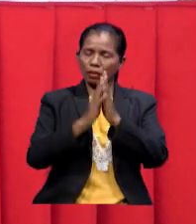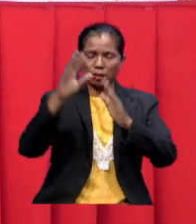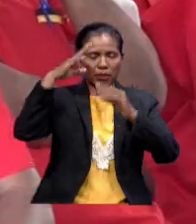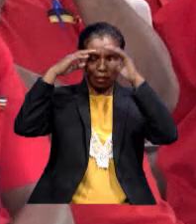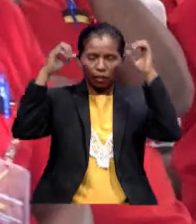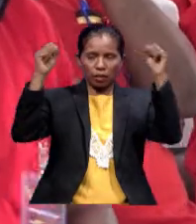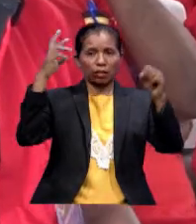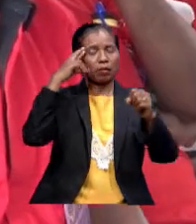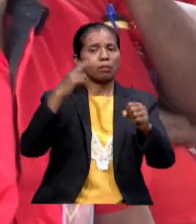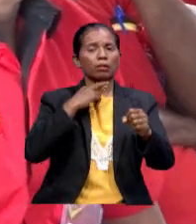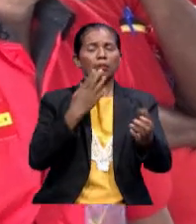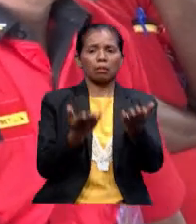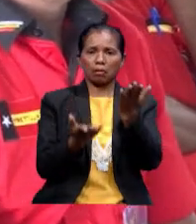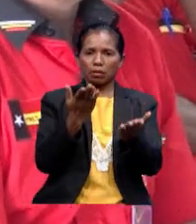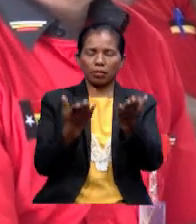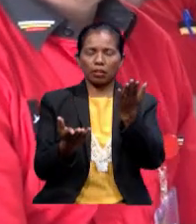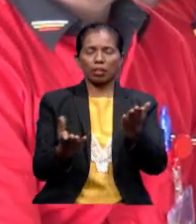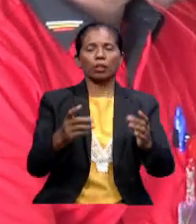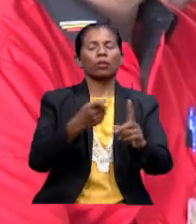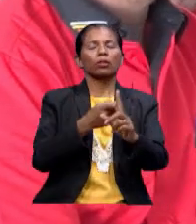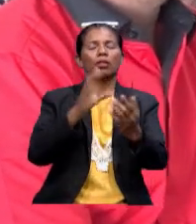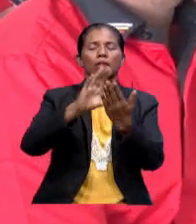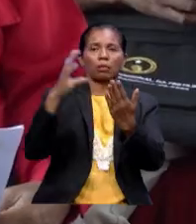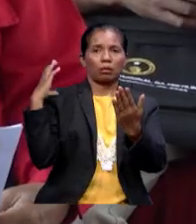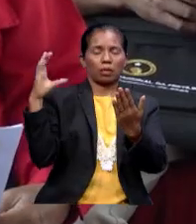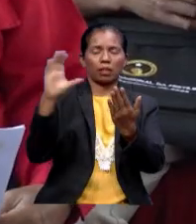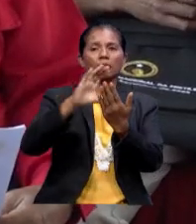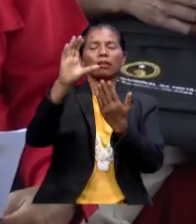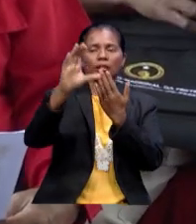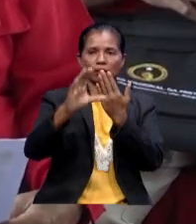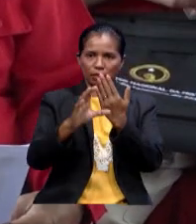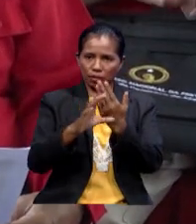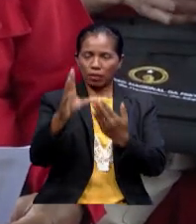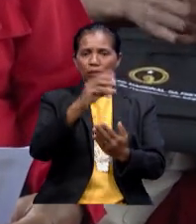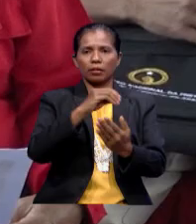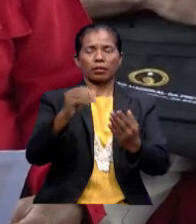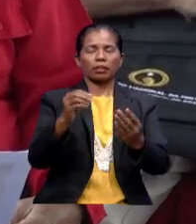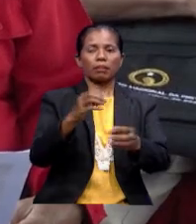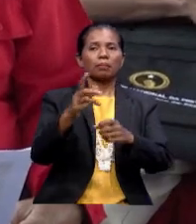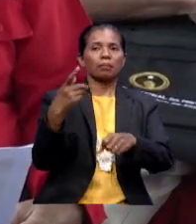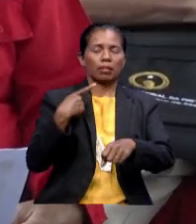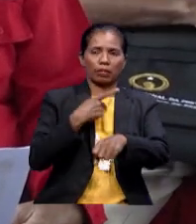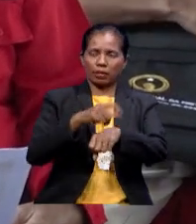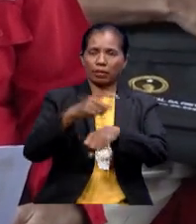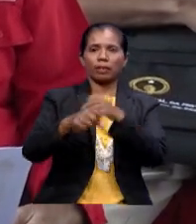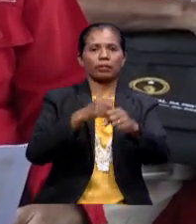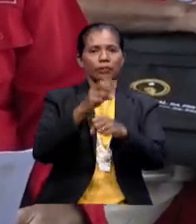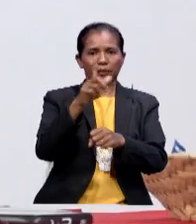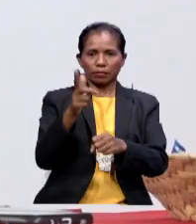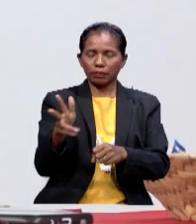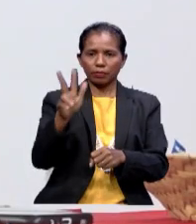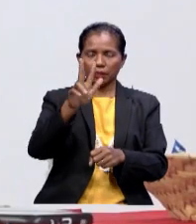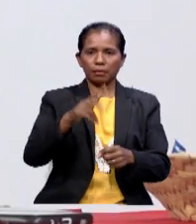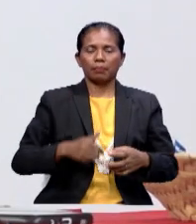Zera Mozorta tu tetu di dia tu kompetensi se fistar union molok dekreta kalendari eleison parlamentar tina rihun rua rune sentolo. Agora, eu